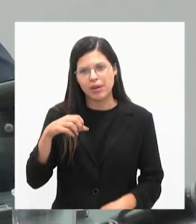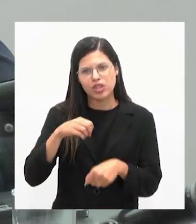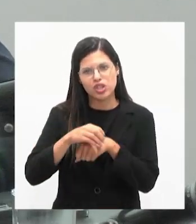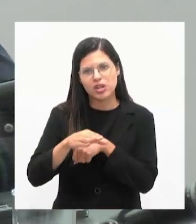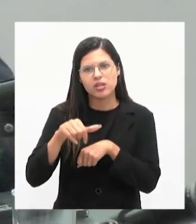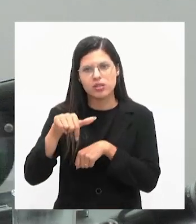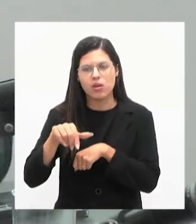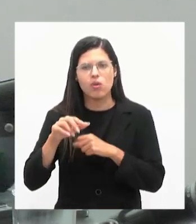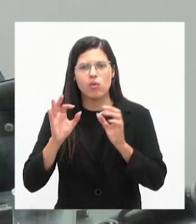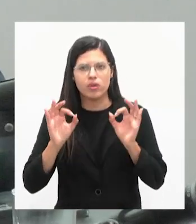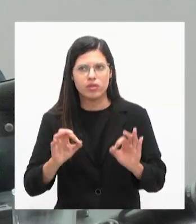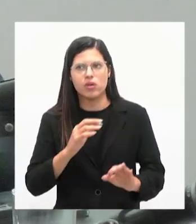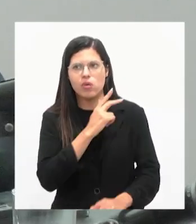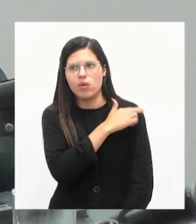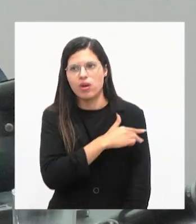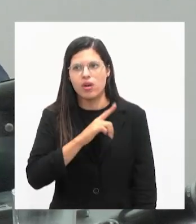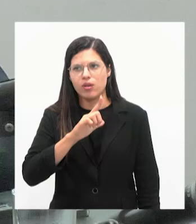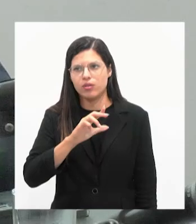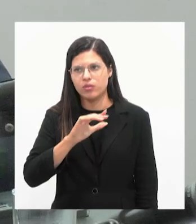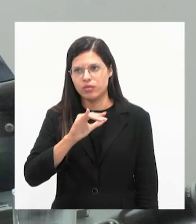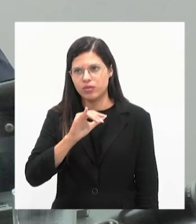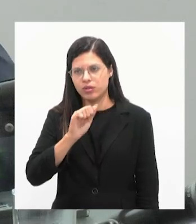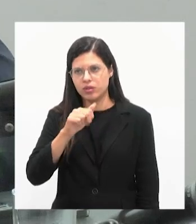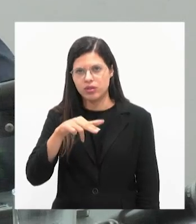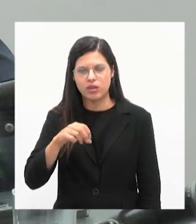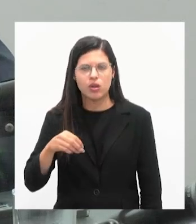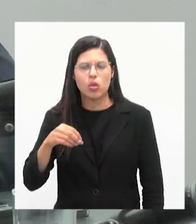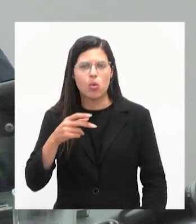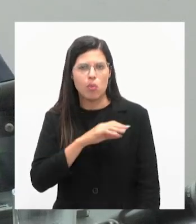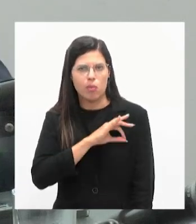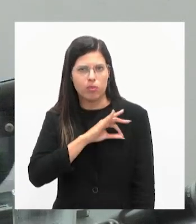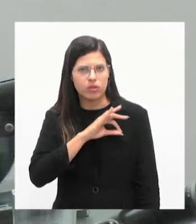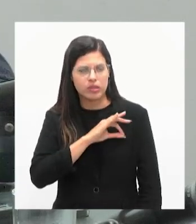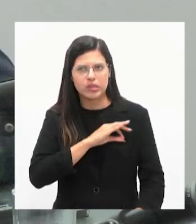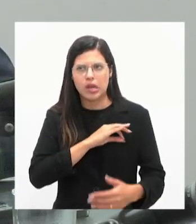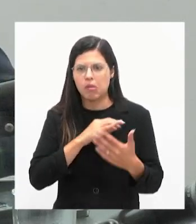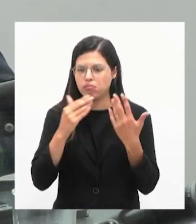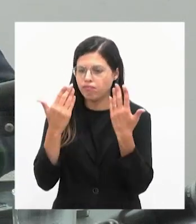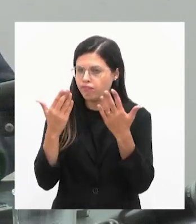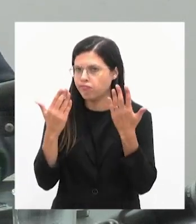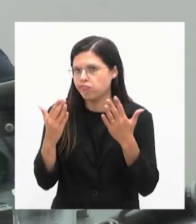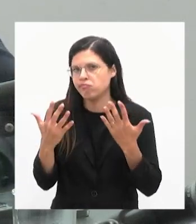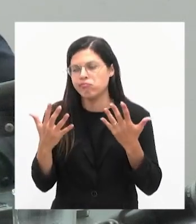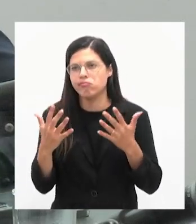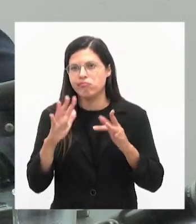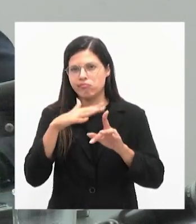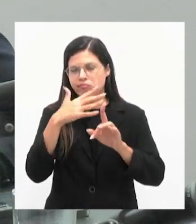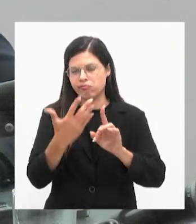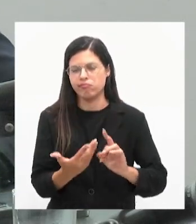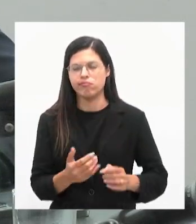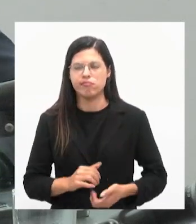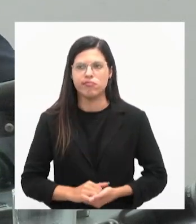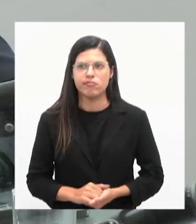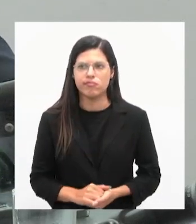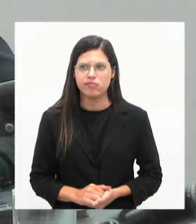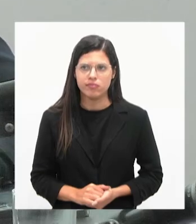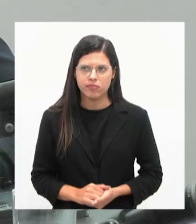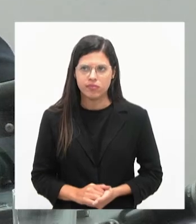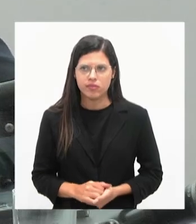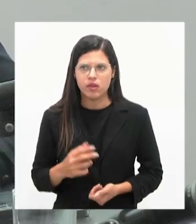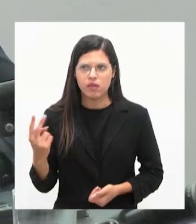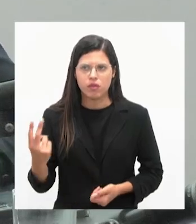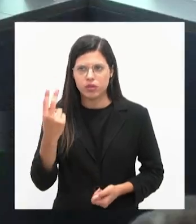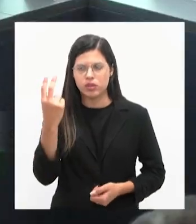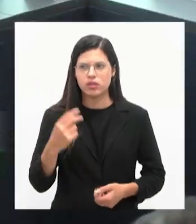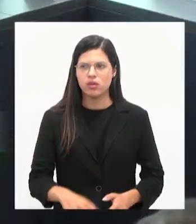Coronel Luciano, um dos policiais mais honrados da Polícia Militar, de verdade. Então, deputado Odilson, se você me permite fazer um adendo. Fica aqui o meu reconhecimento.